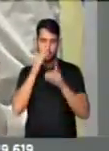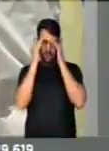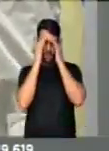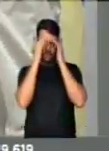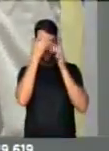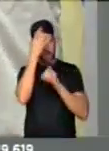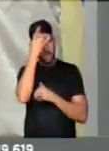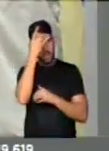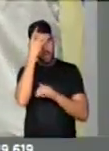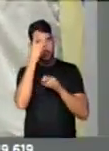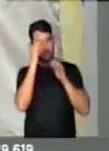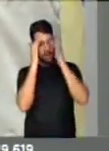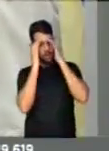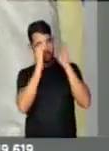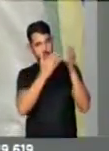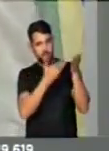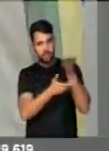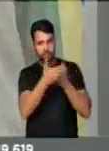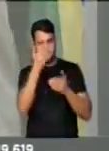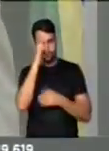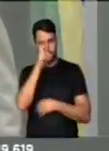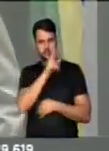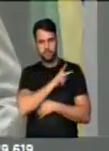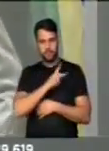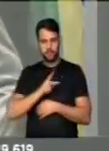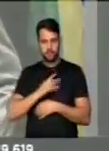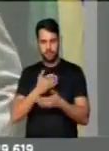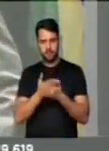respeito. Senhor presidente,